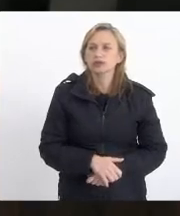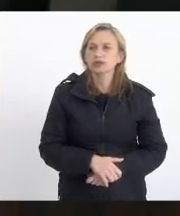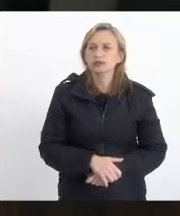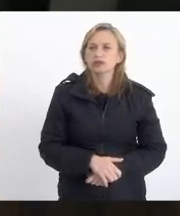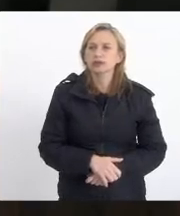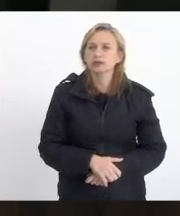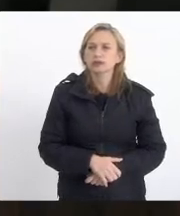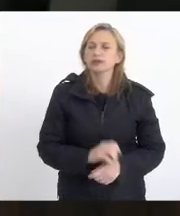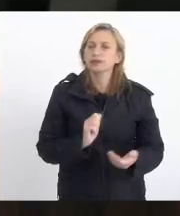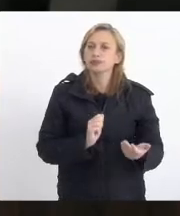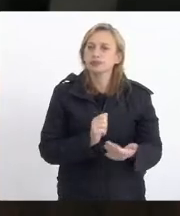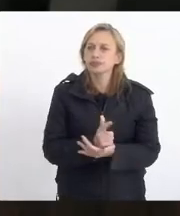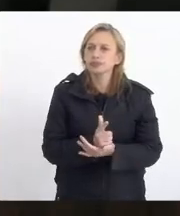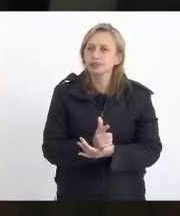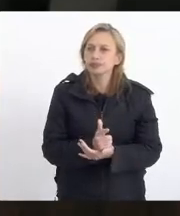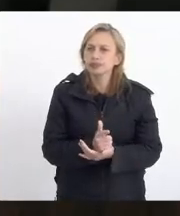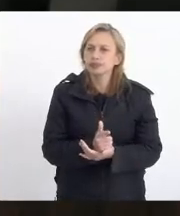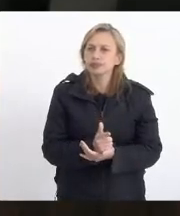vamos pagar,